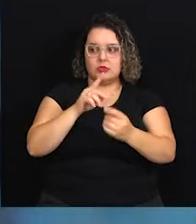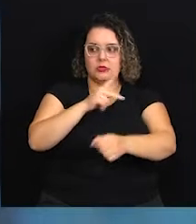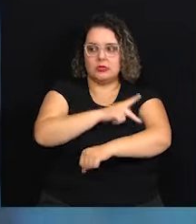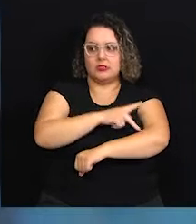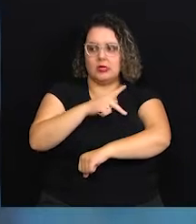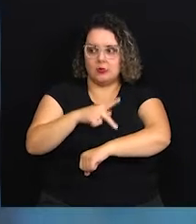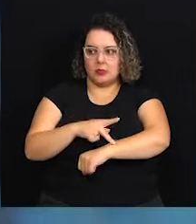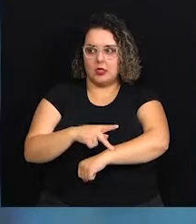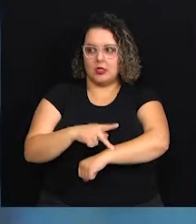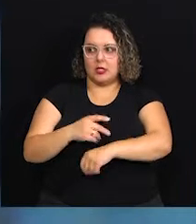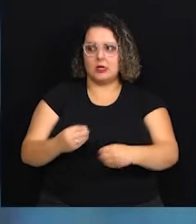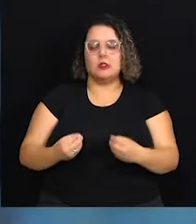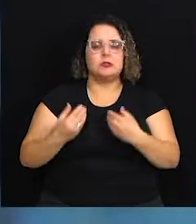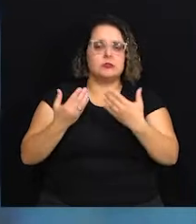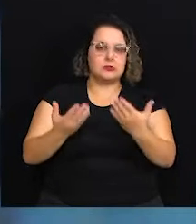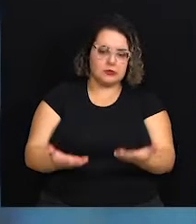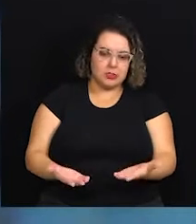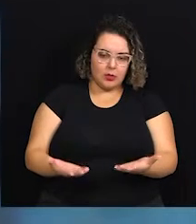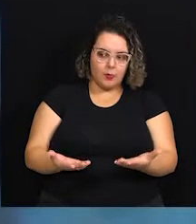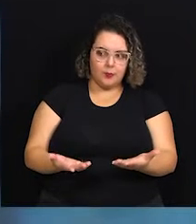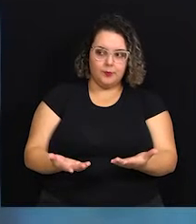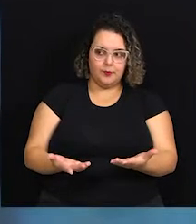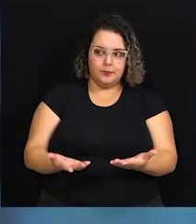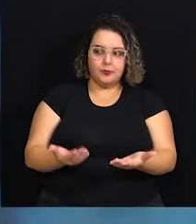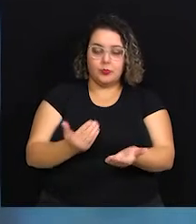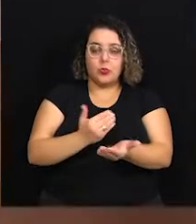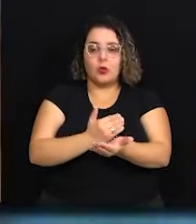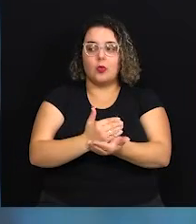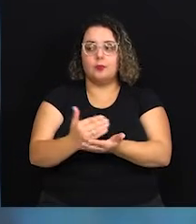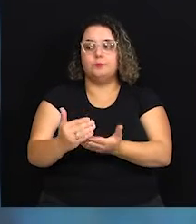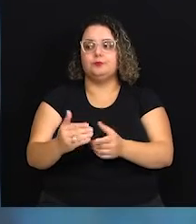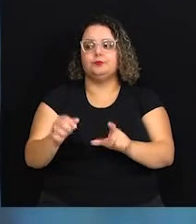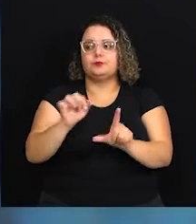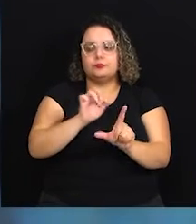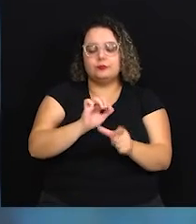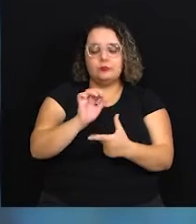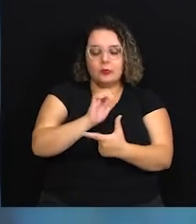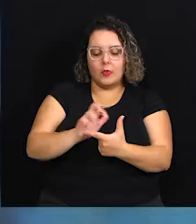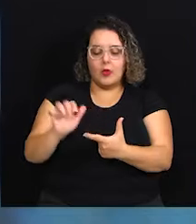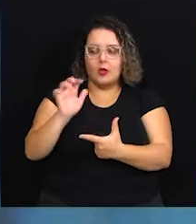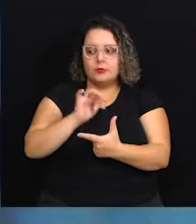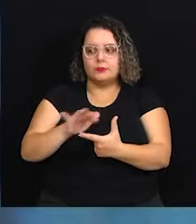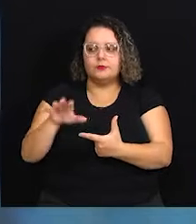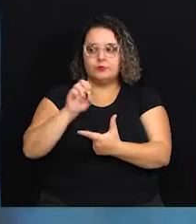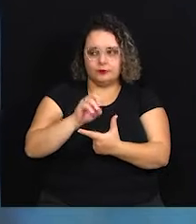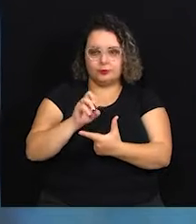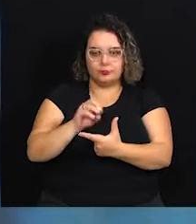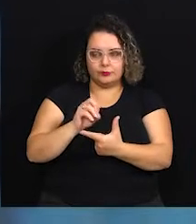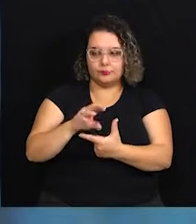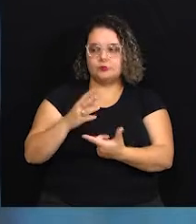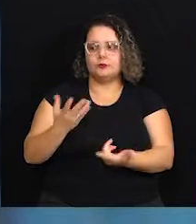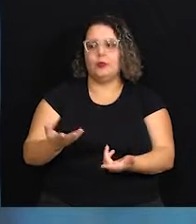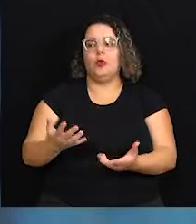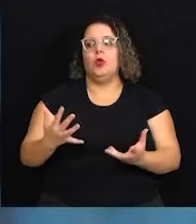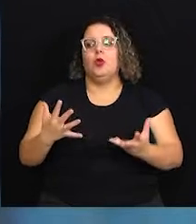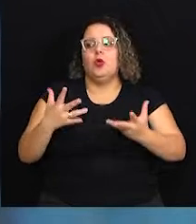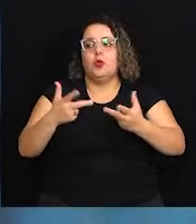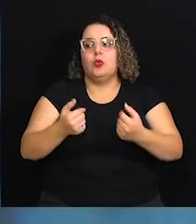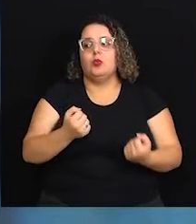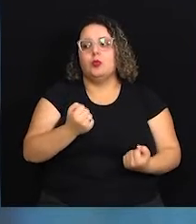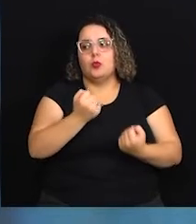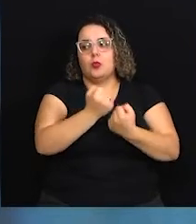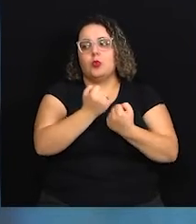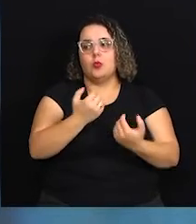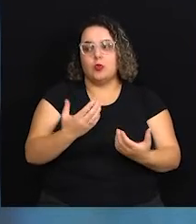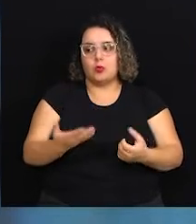pedagogia, a gente oferta o início da alfabetização, o início da escolarização, né, todo o apoio, o suporte